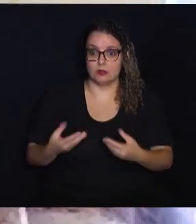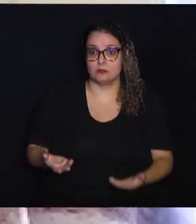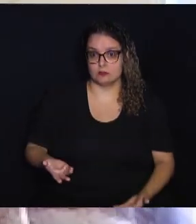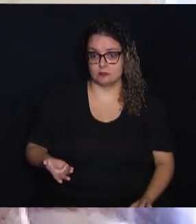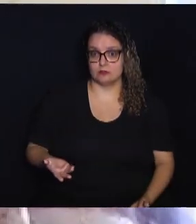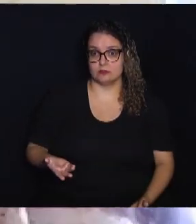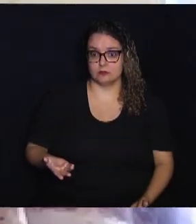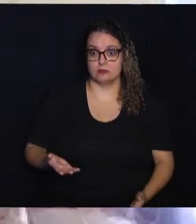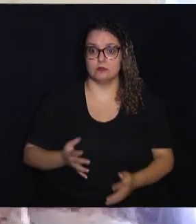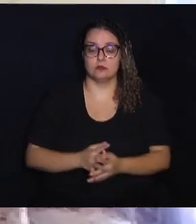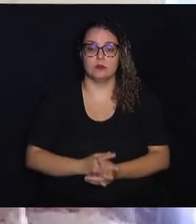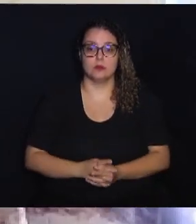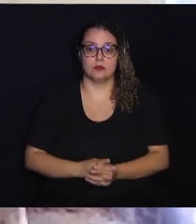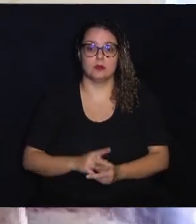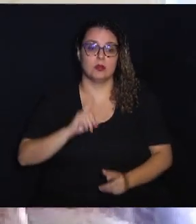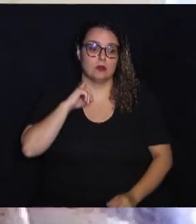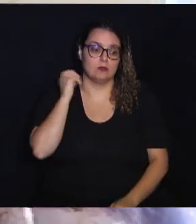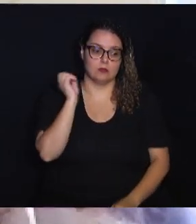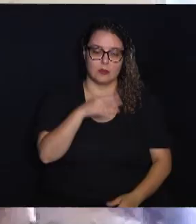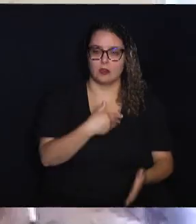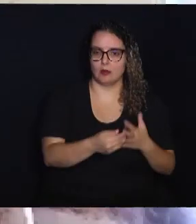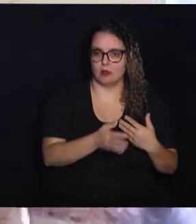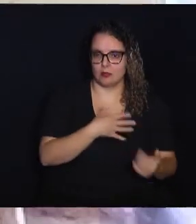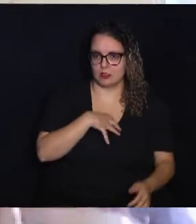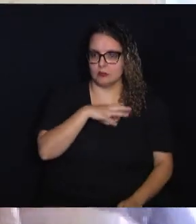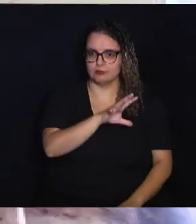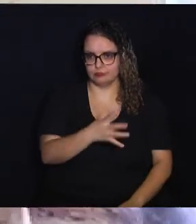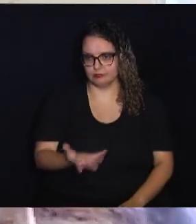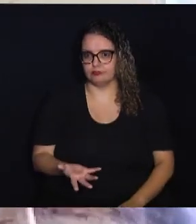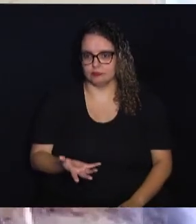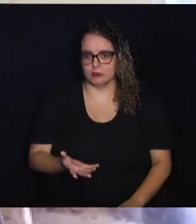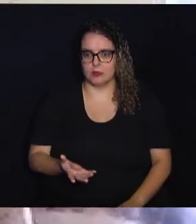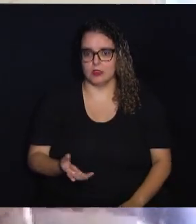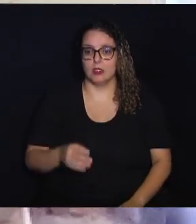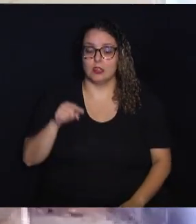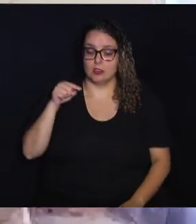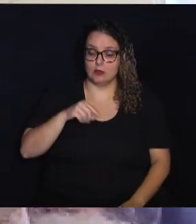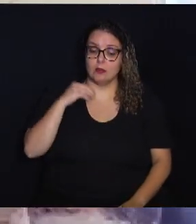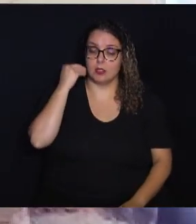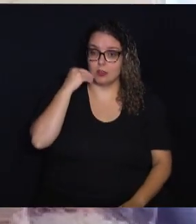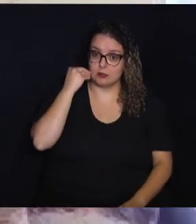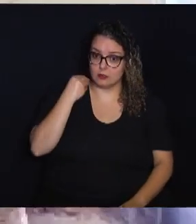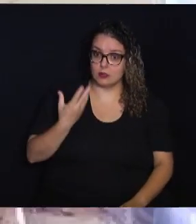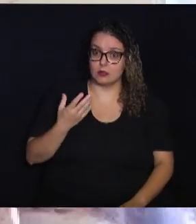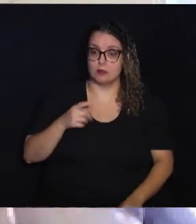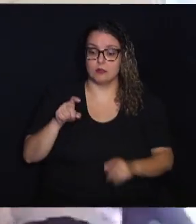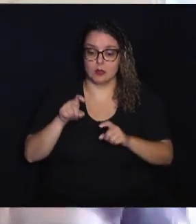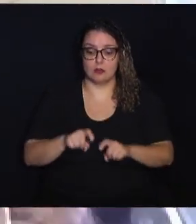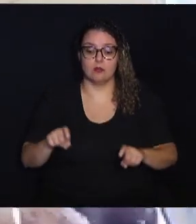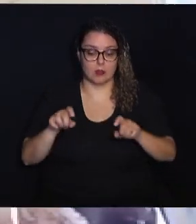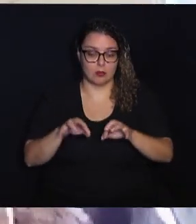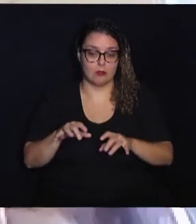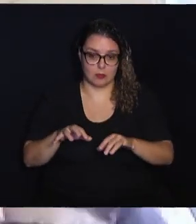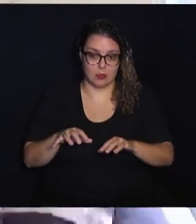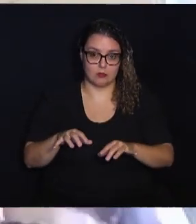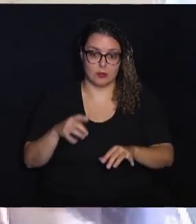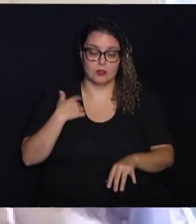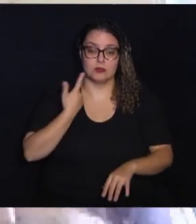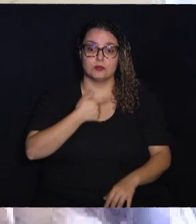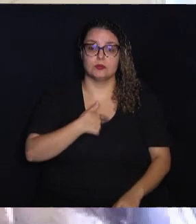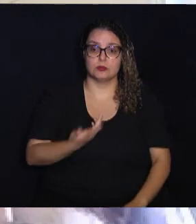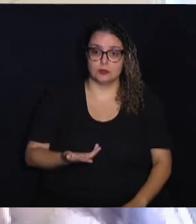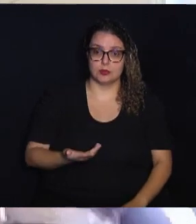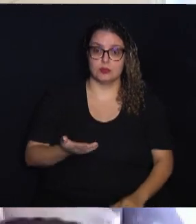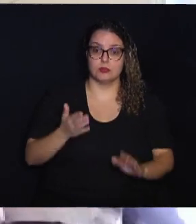indo para o descarte incorreto. Então, com esses experimentos computacionais,